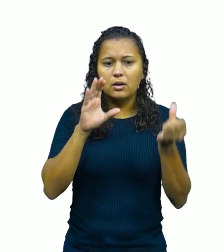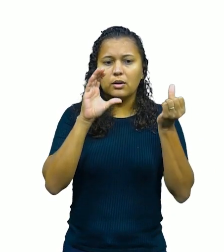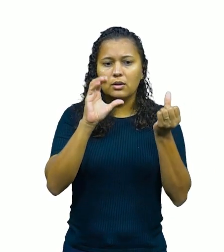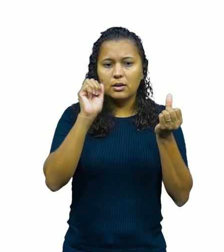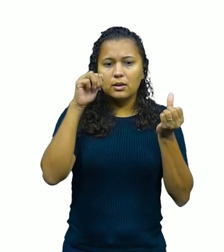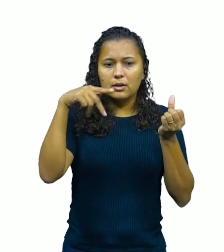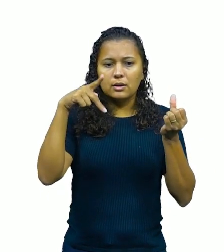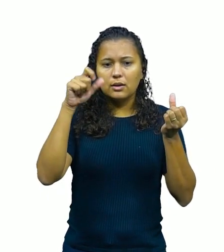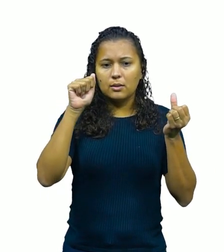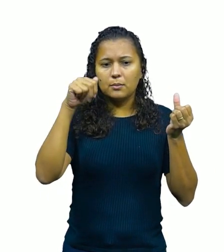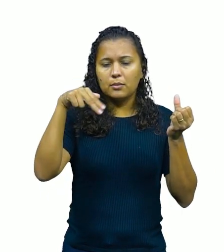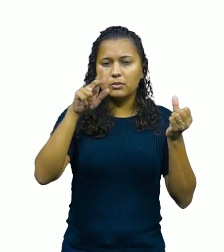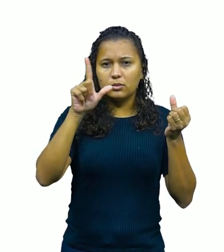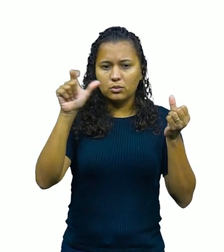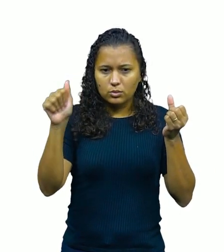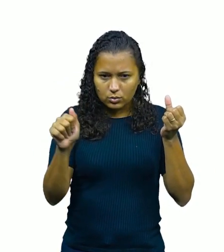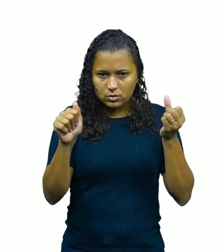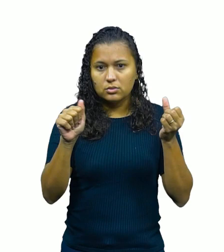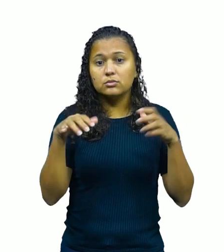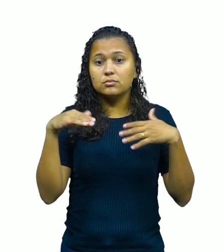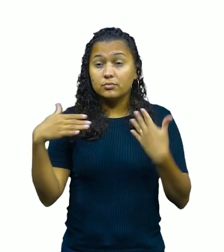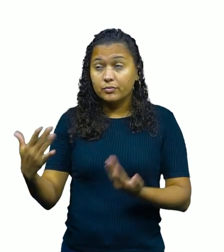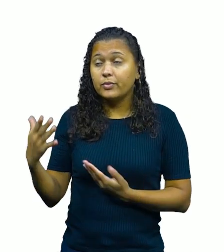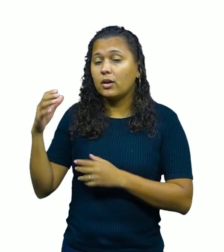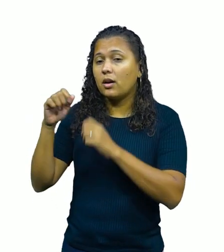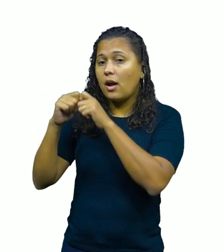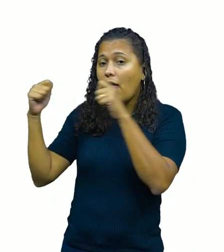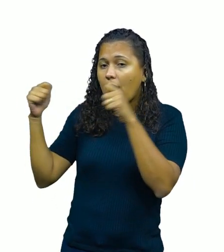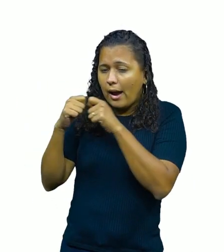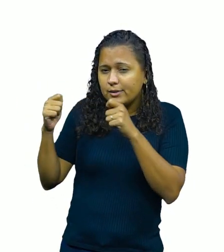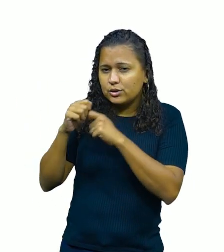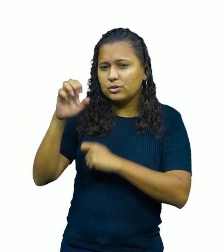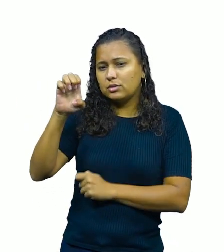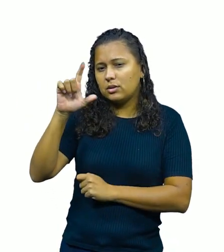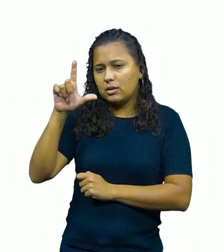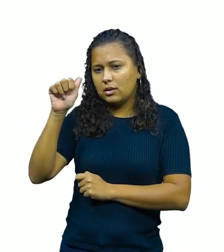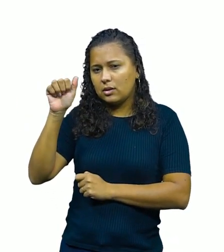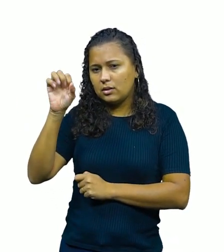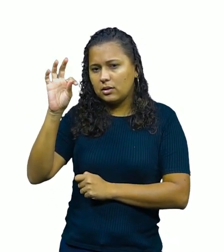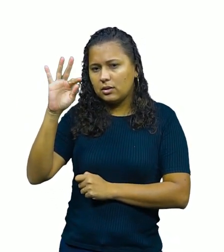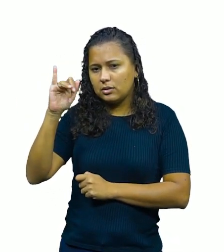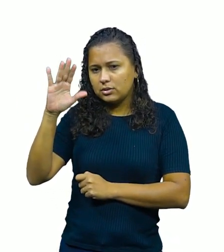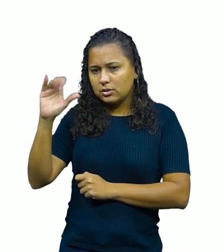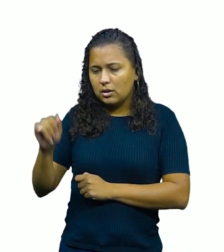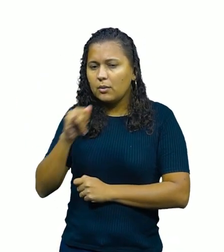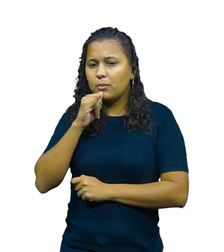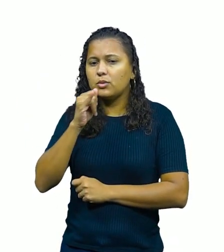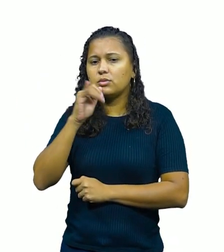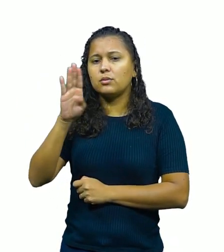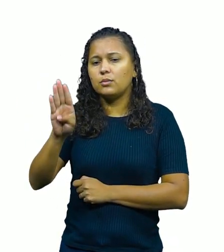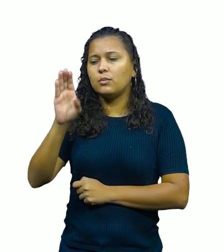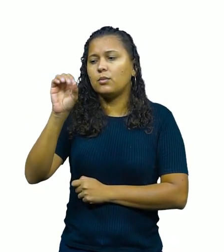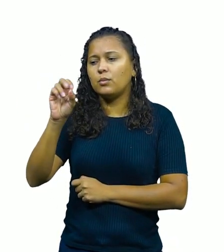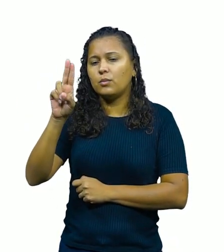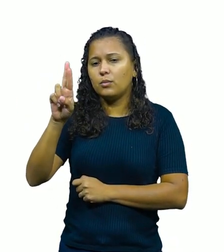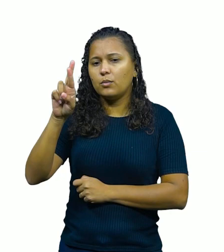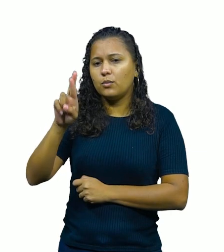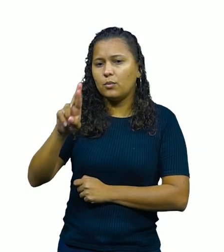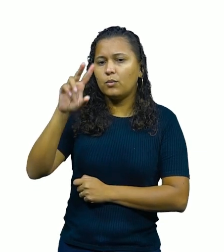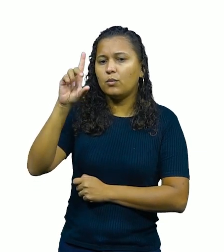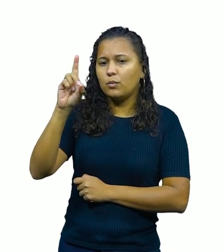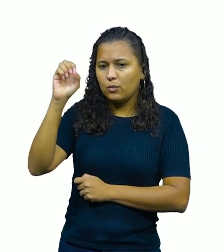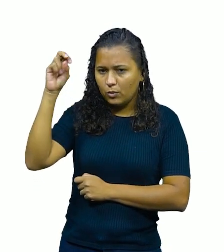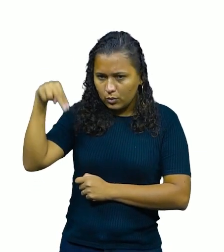campanulas invertidas. Dentro do elástico, nós vamos tratar sobre o nome do instrumento, é o de Bourdon,